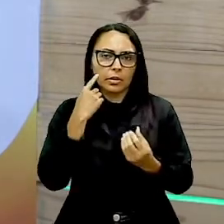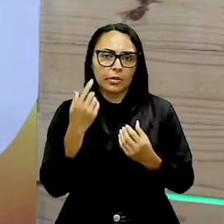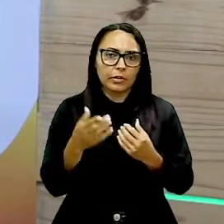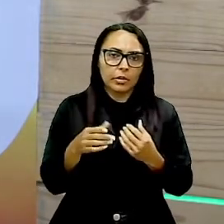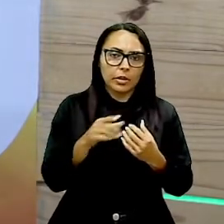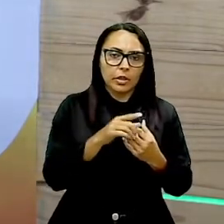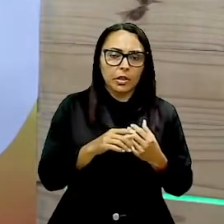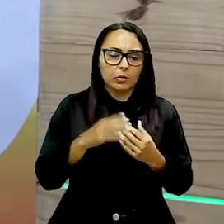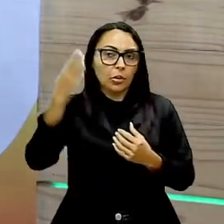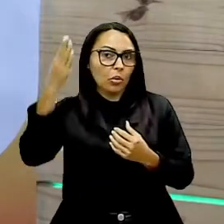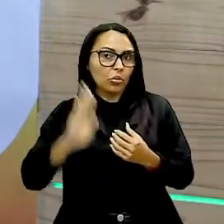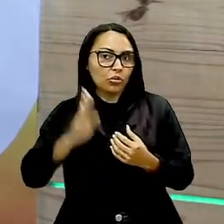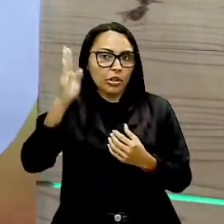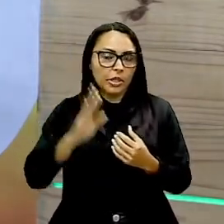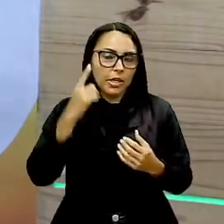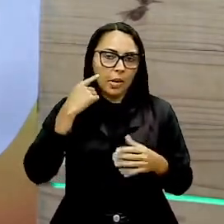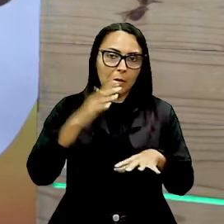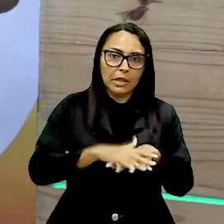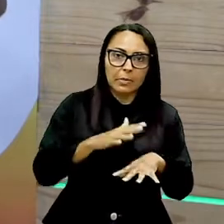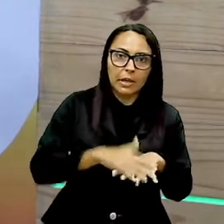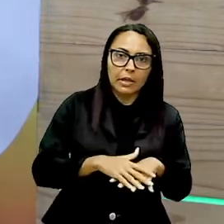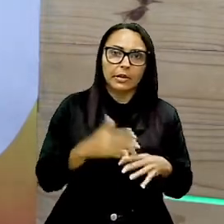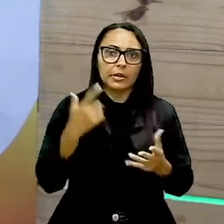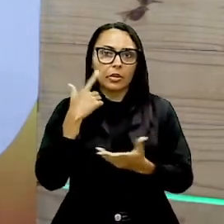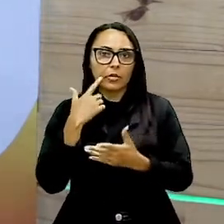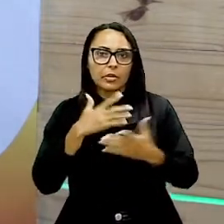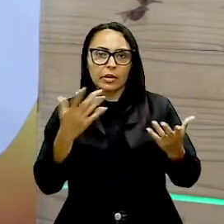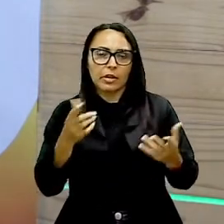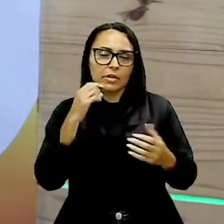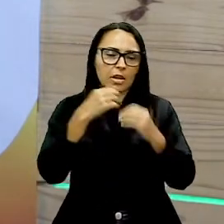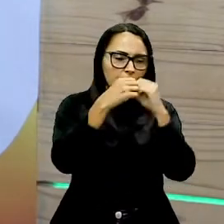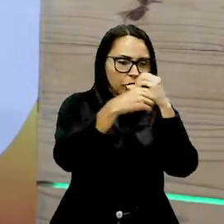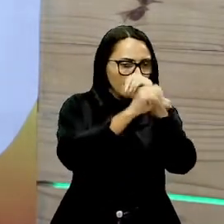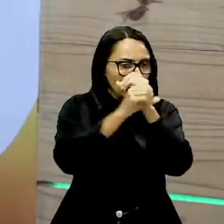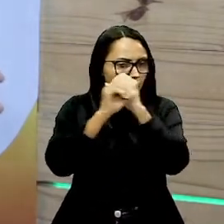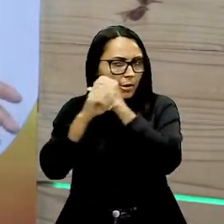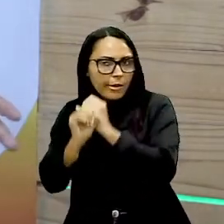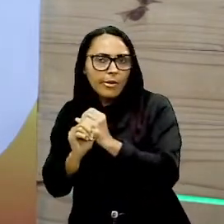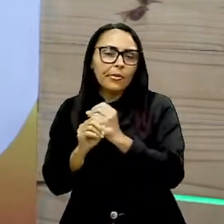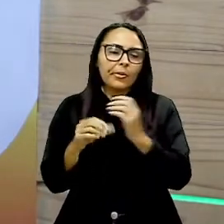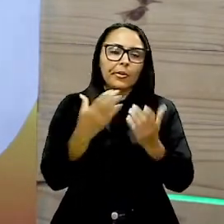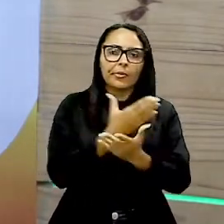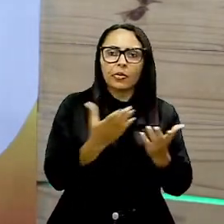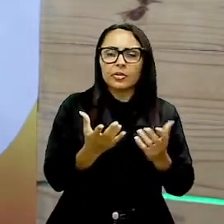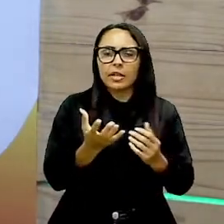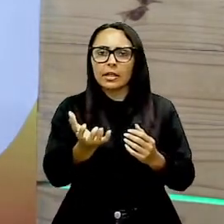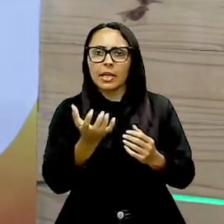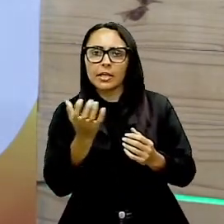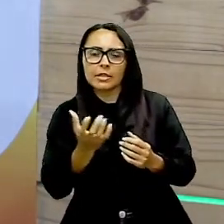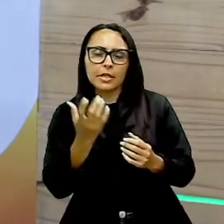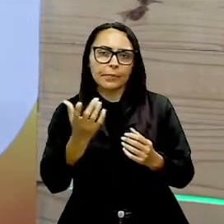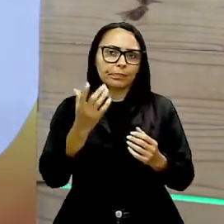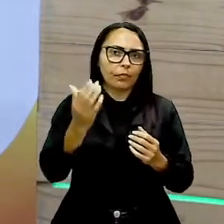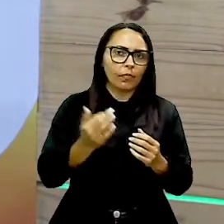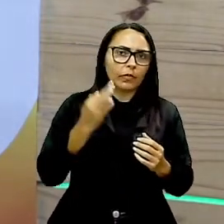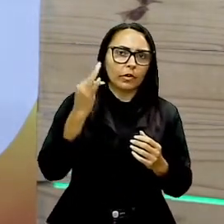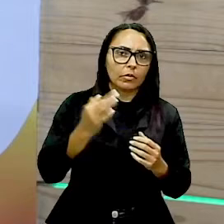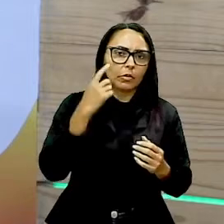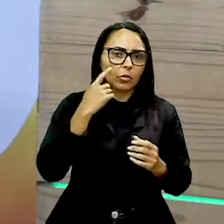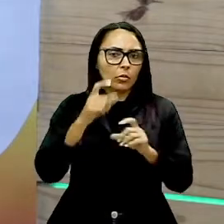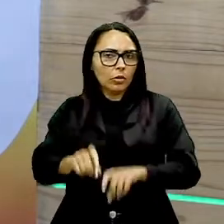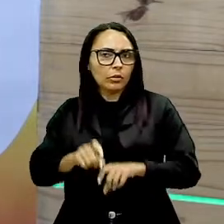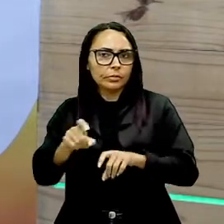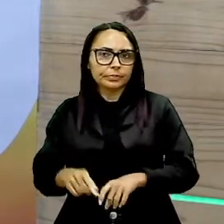de biologia, de matemática, se você quer ser um engenheiro, que você quer ser um agrônomo, se você quer fazer parte